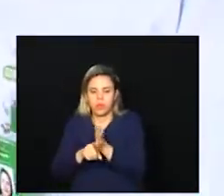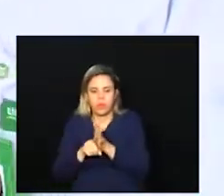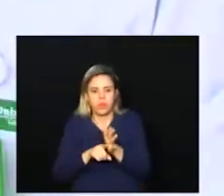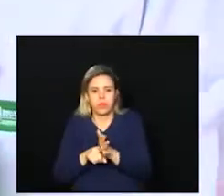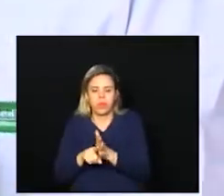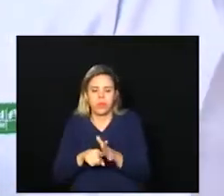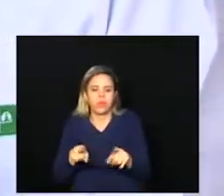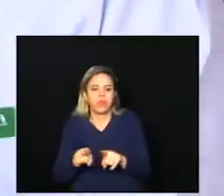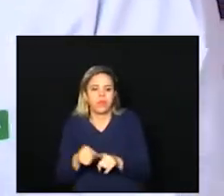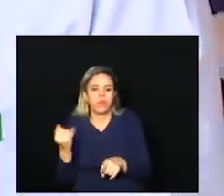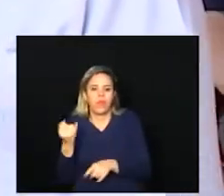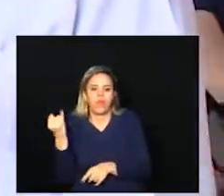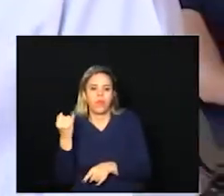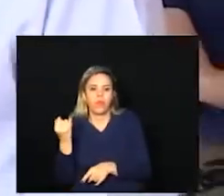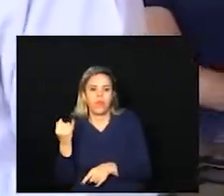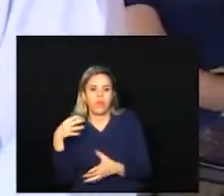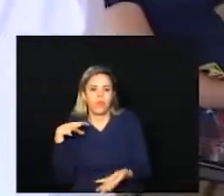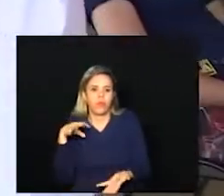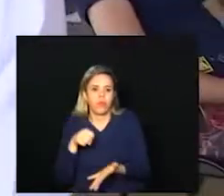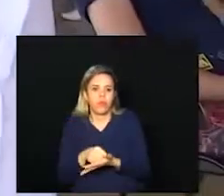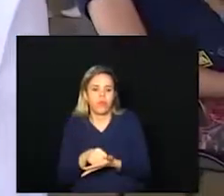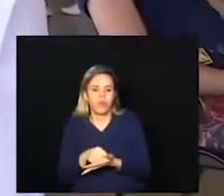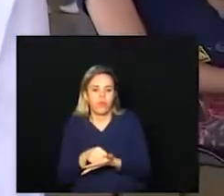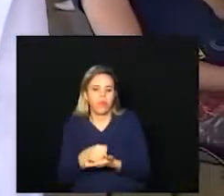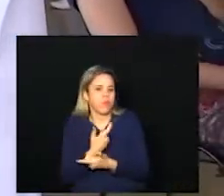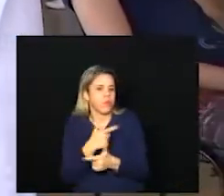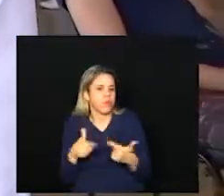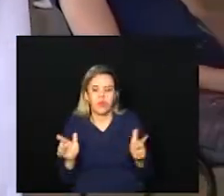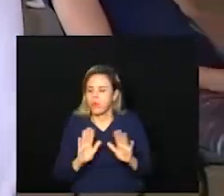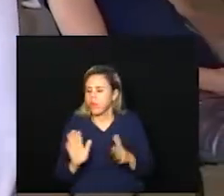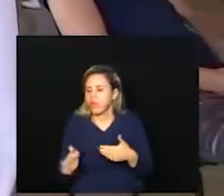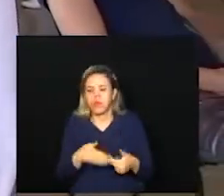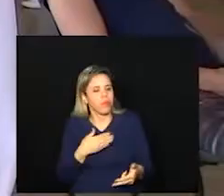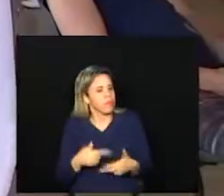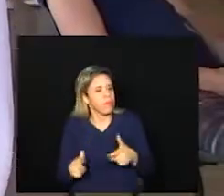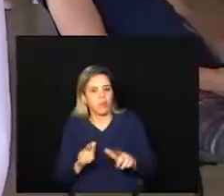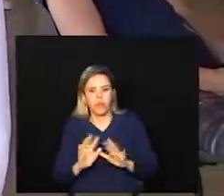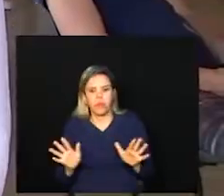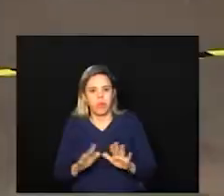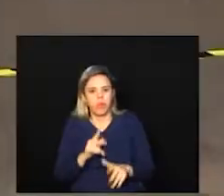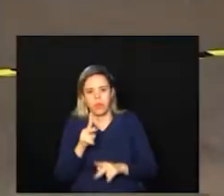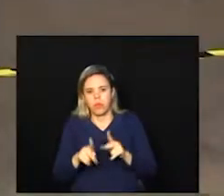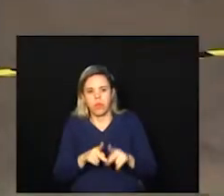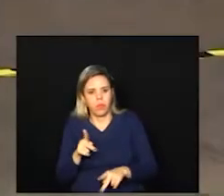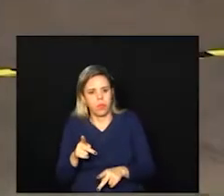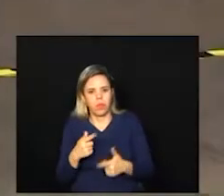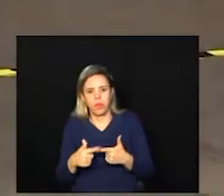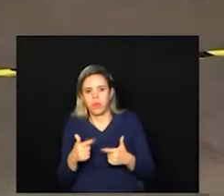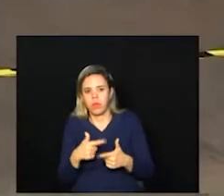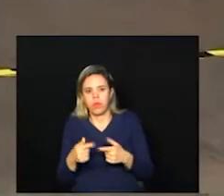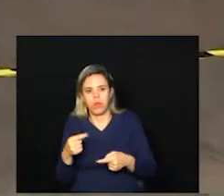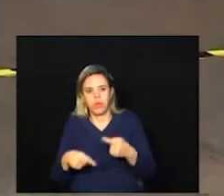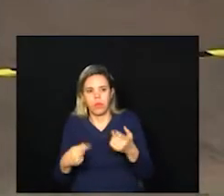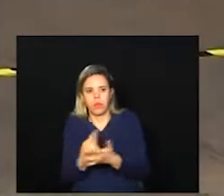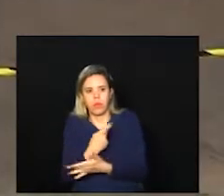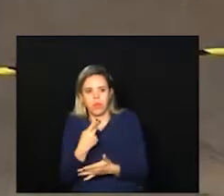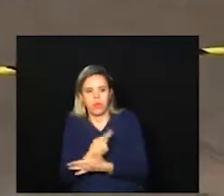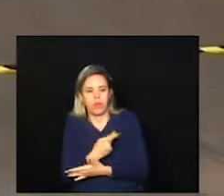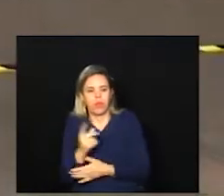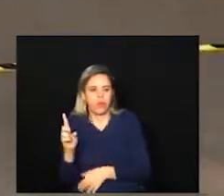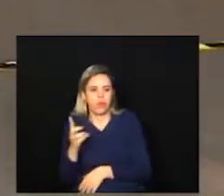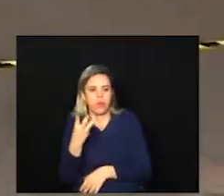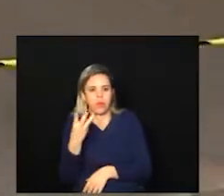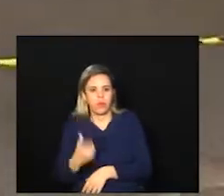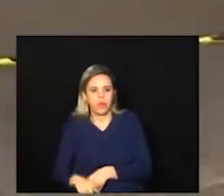E também é importante esse tipo de cadastro para que não haja qualquer pessoa que cometa algum tipo de irregularidade, que venha para uma